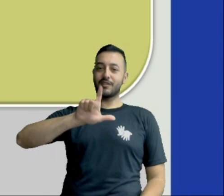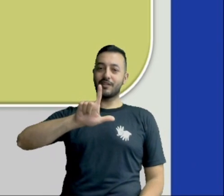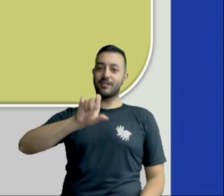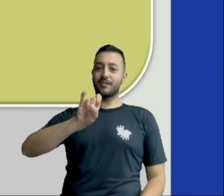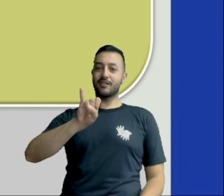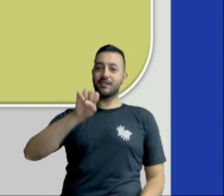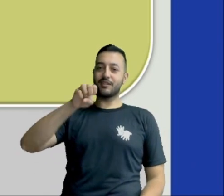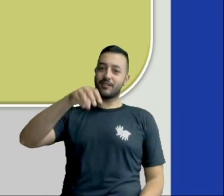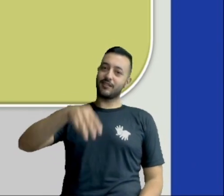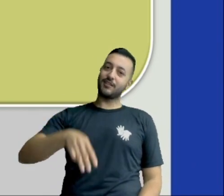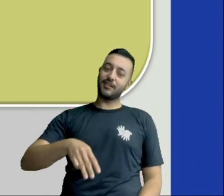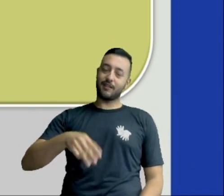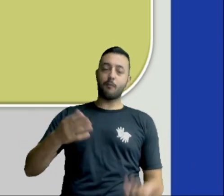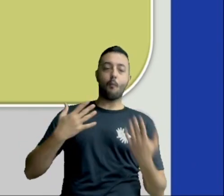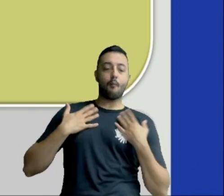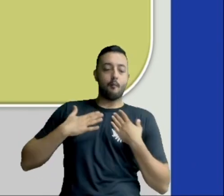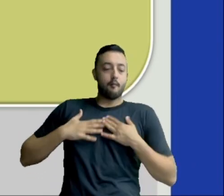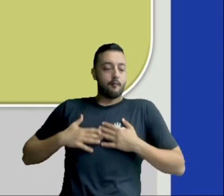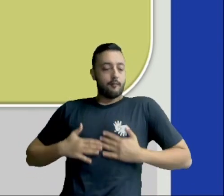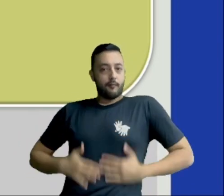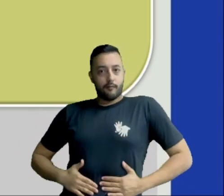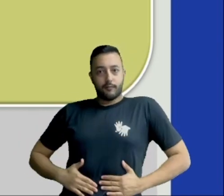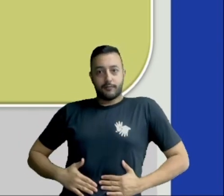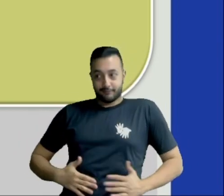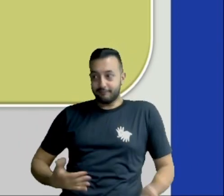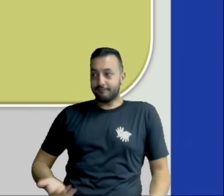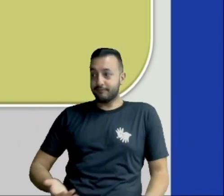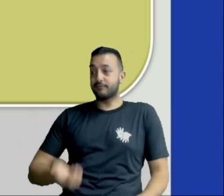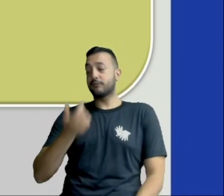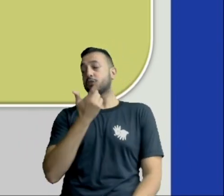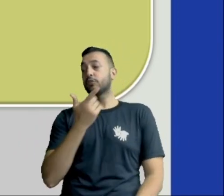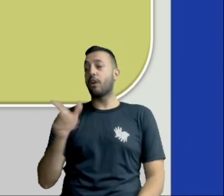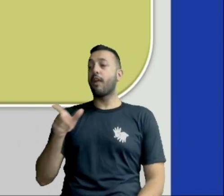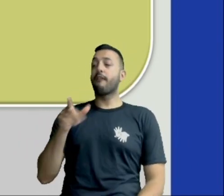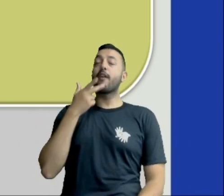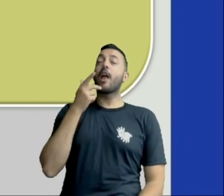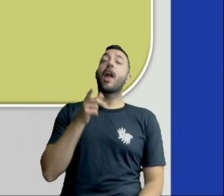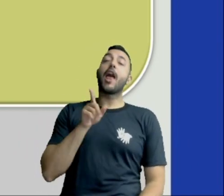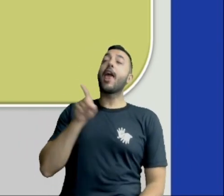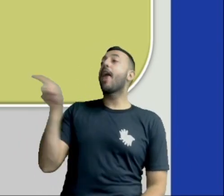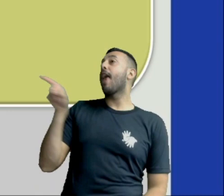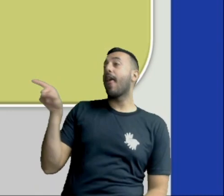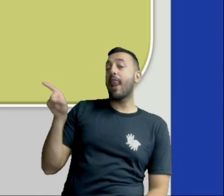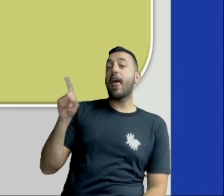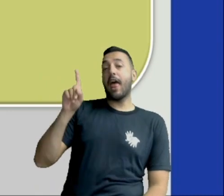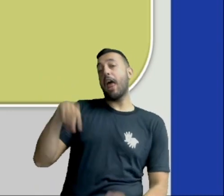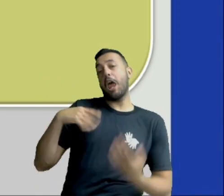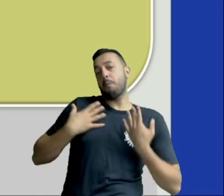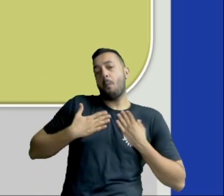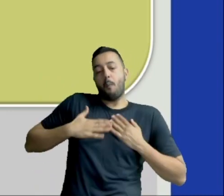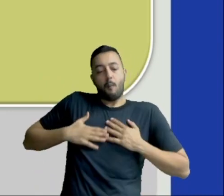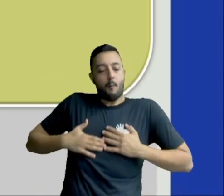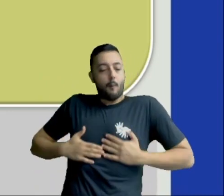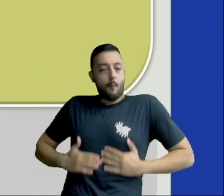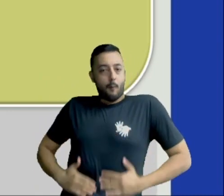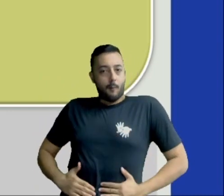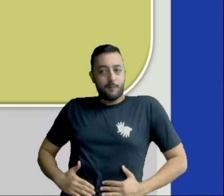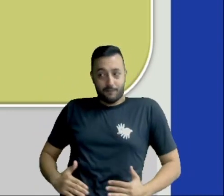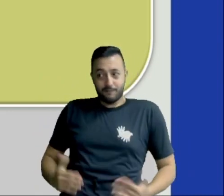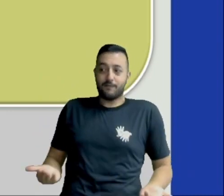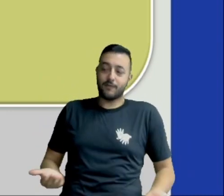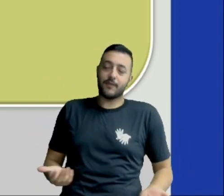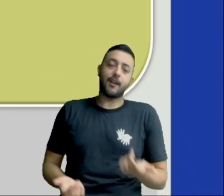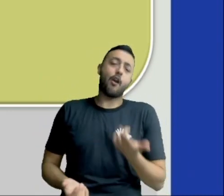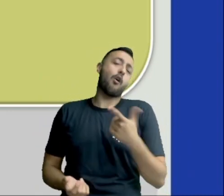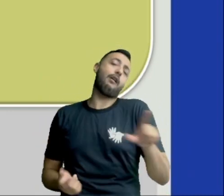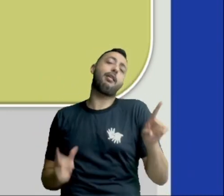muito conhecido nosso. Slim. She is slim. Ela é esbelta. Depois